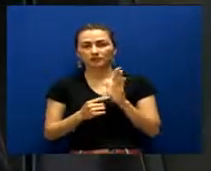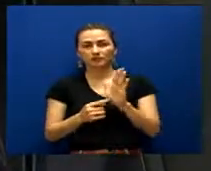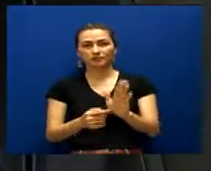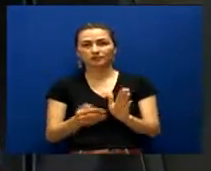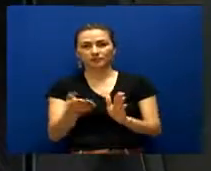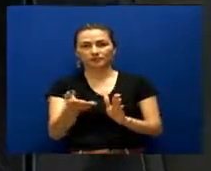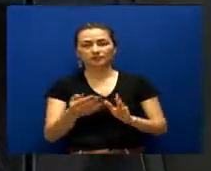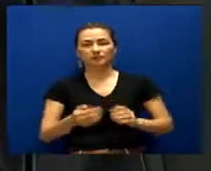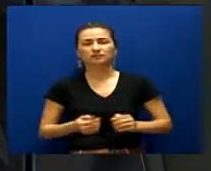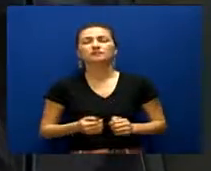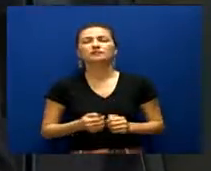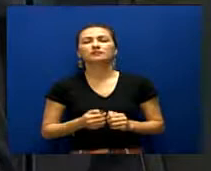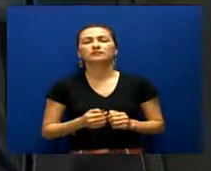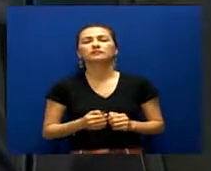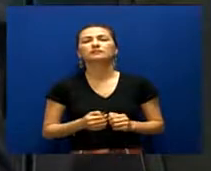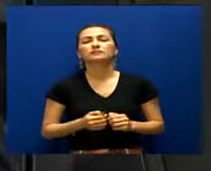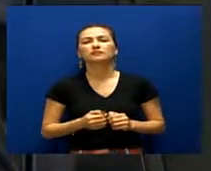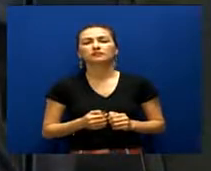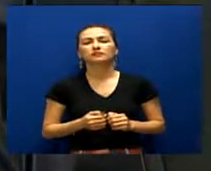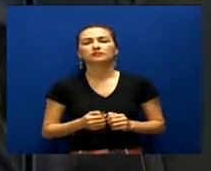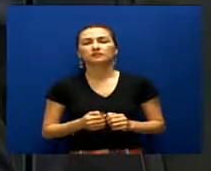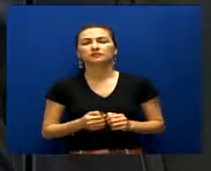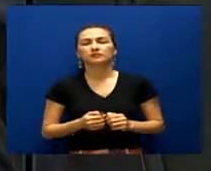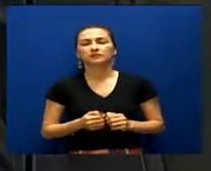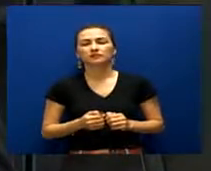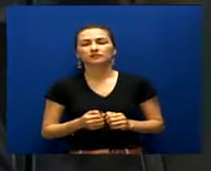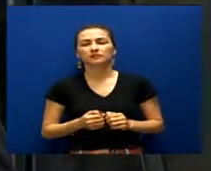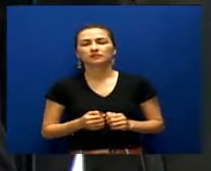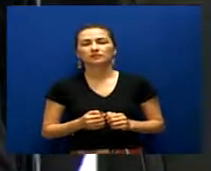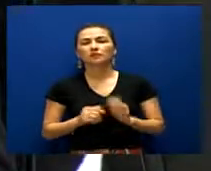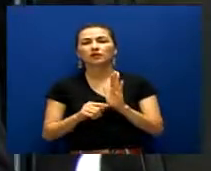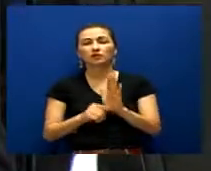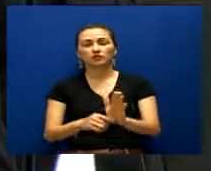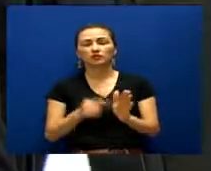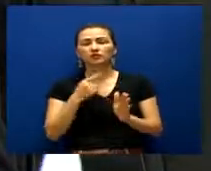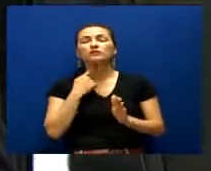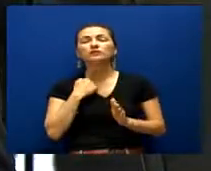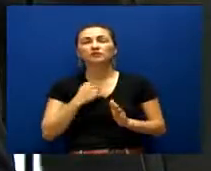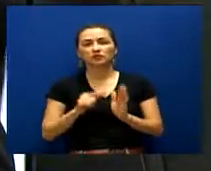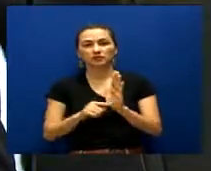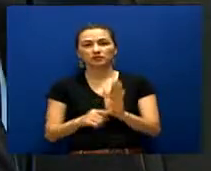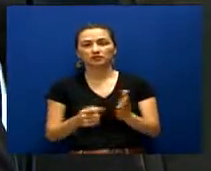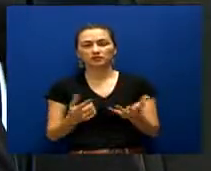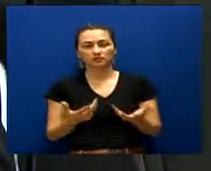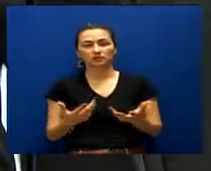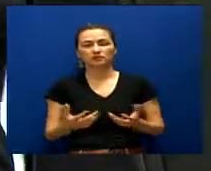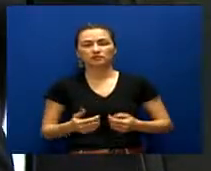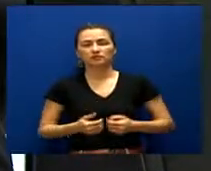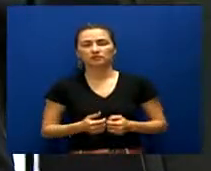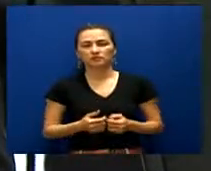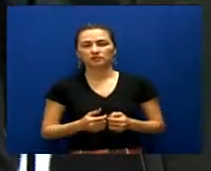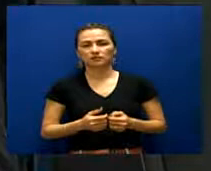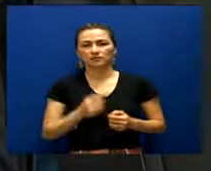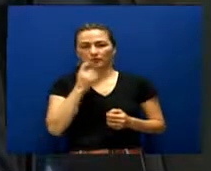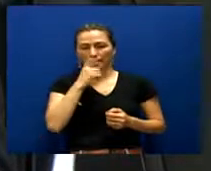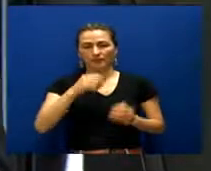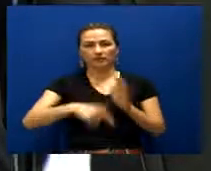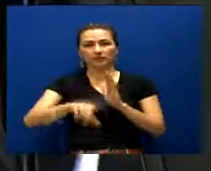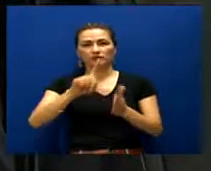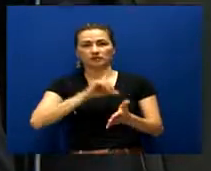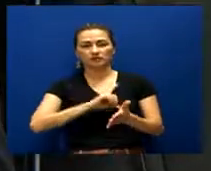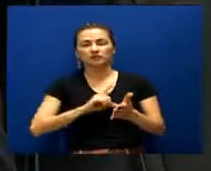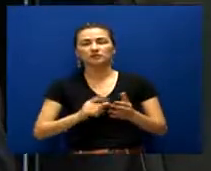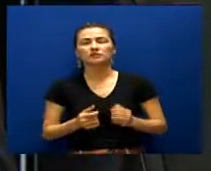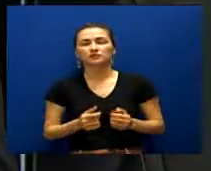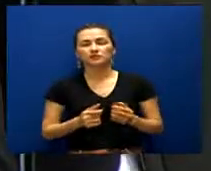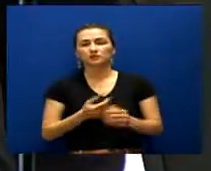na casa paroquial, para ajudar no que for possível. Nós tínhamos lá para trás